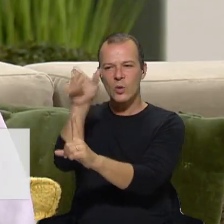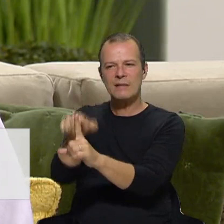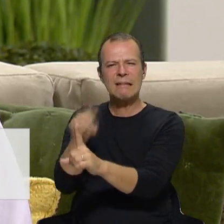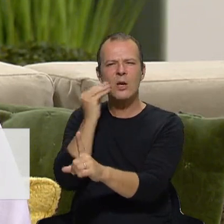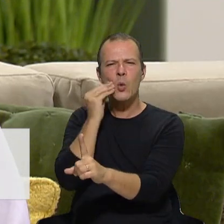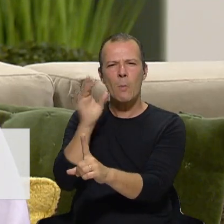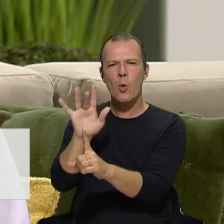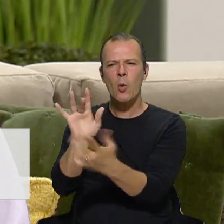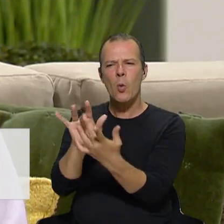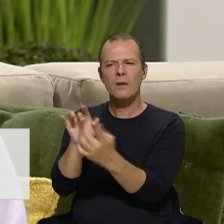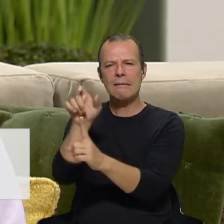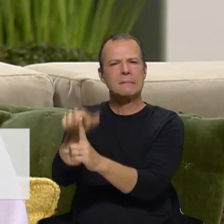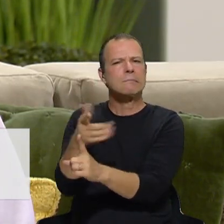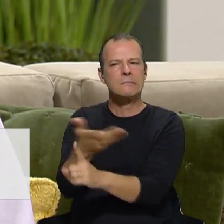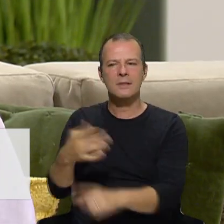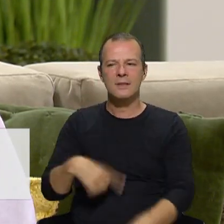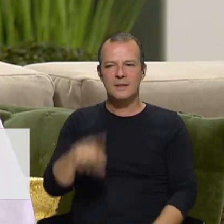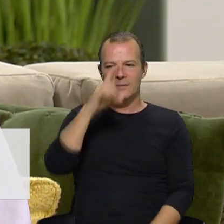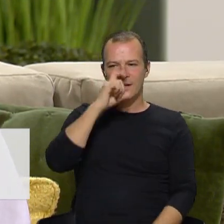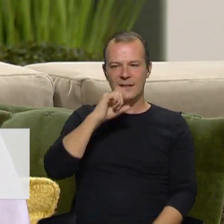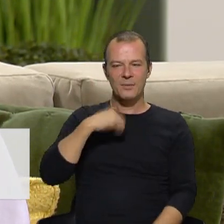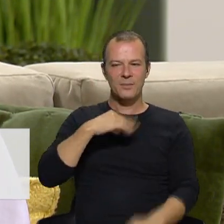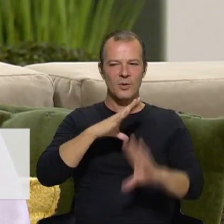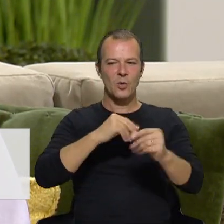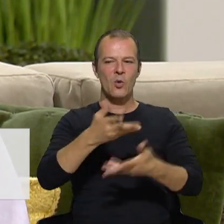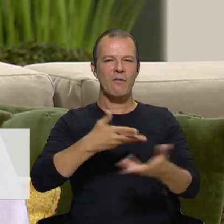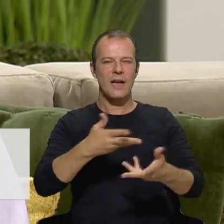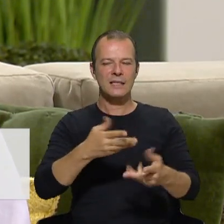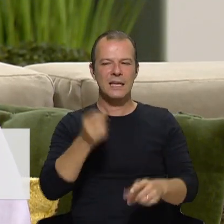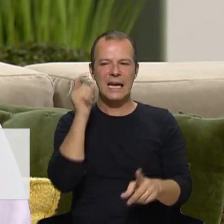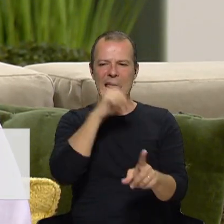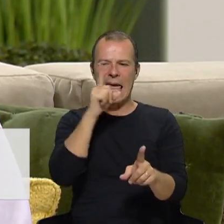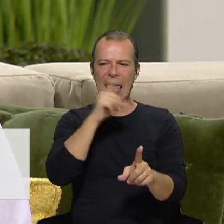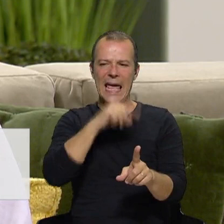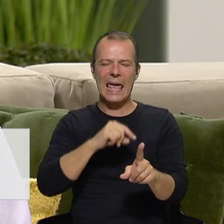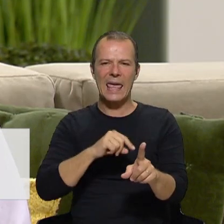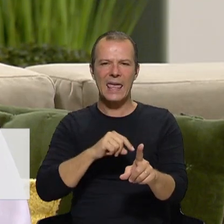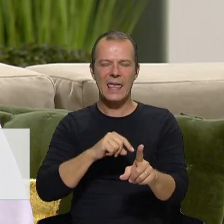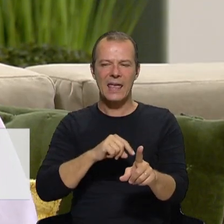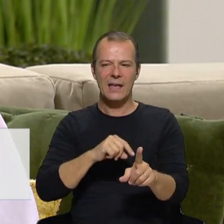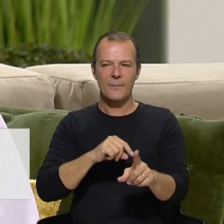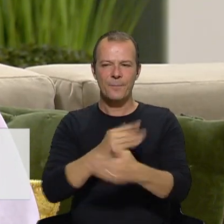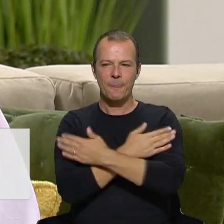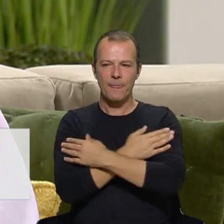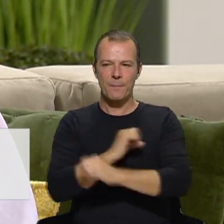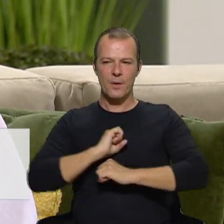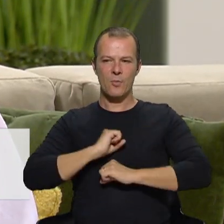Como é que chegaram até mim? Bem, eu lembro-me de ter uma conversa... Com quem? Com o meu grande